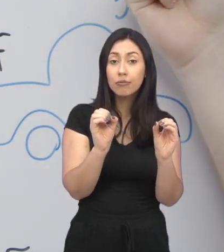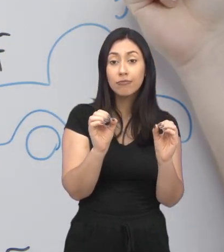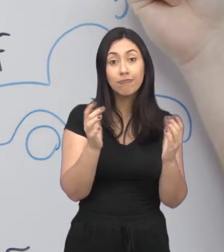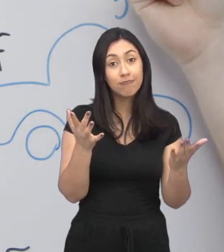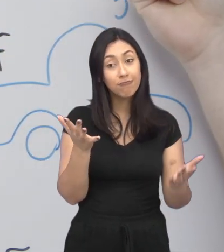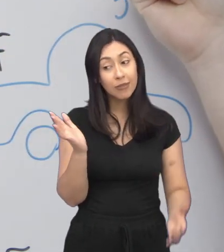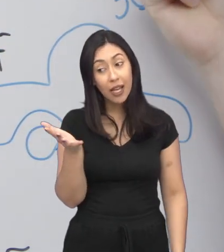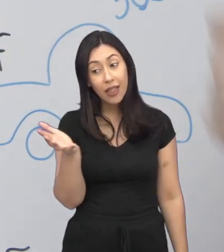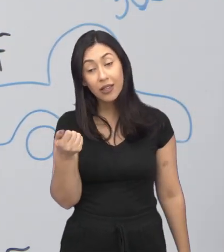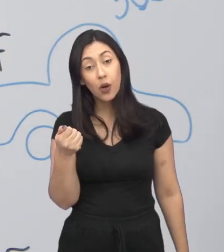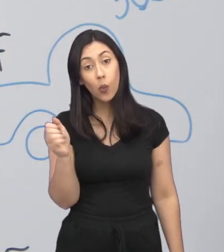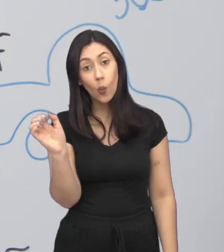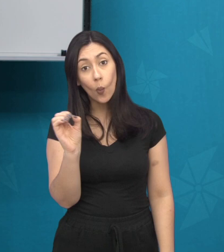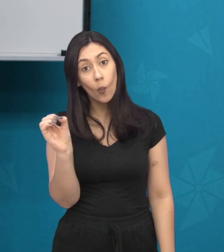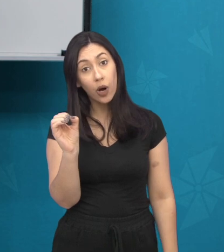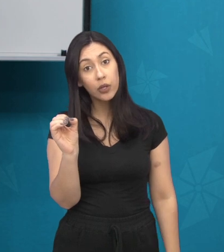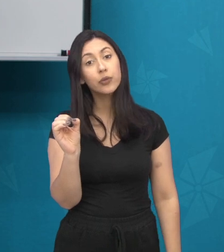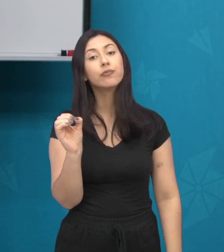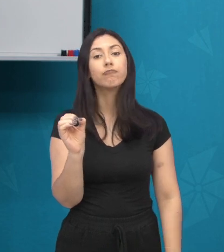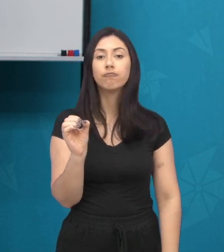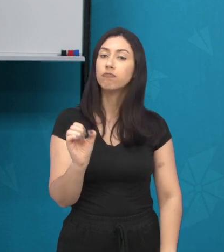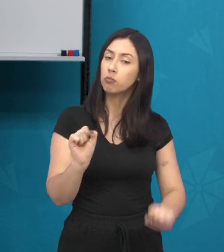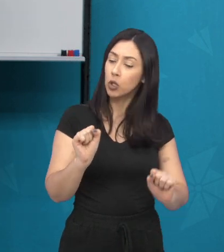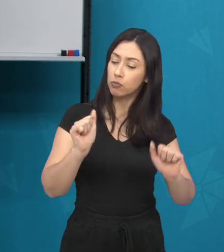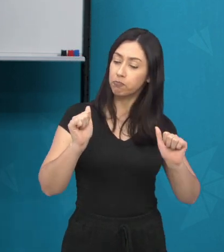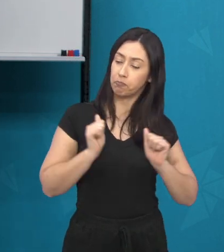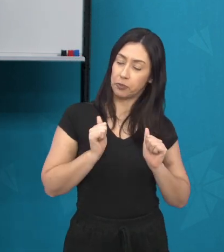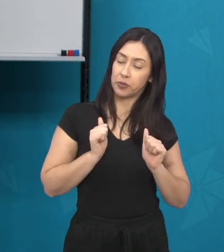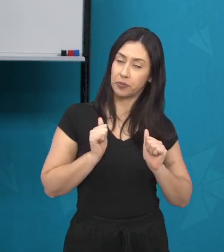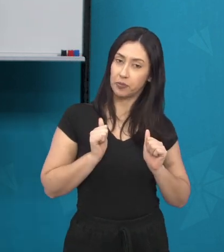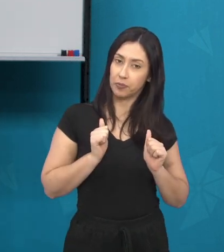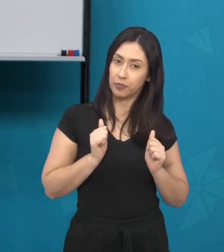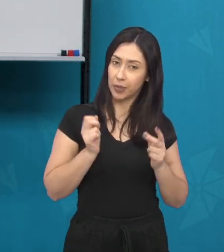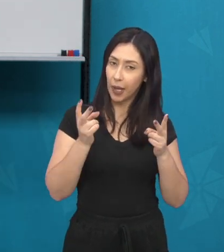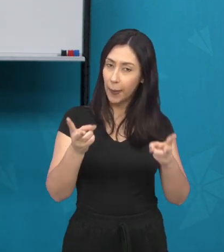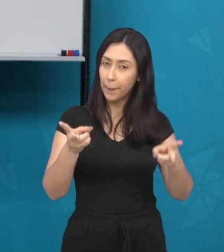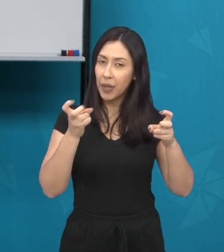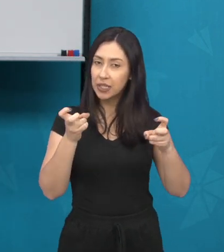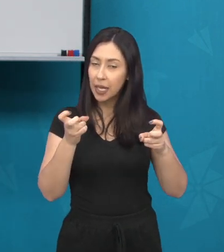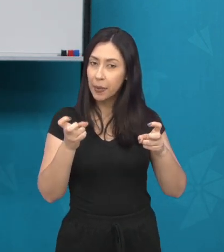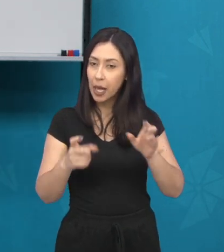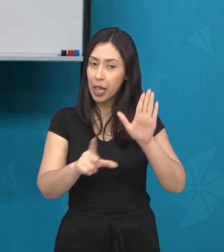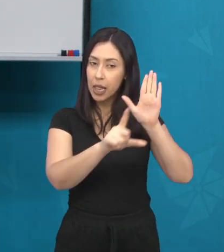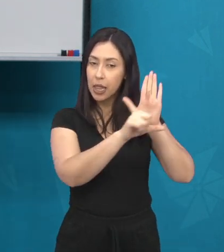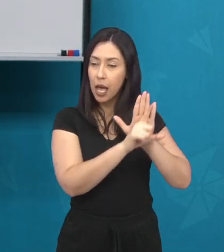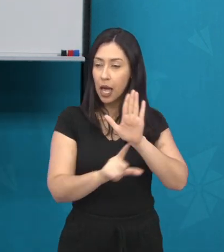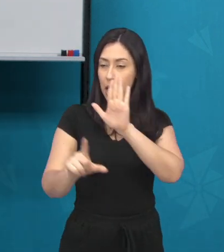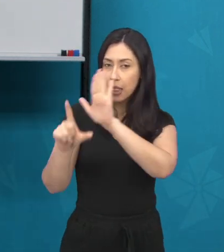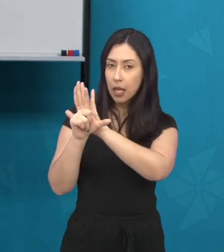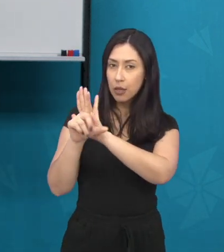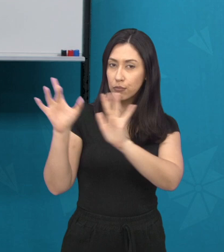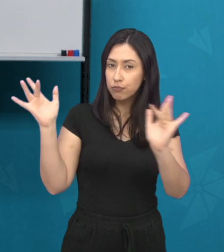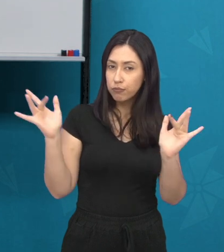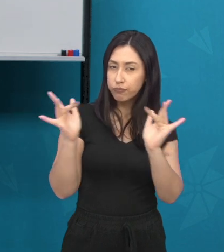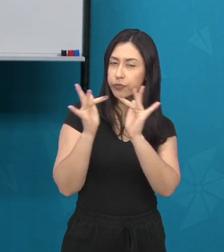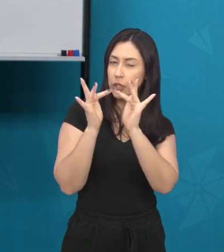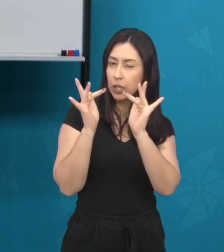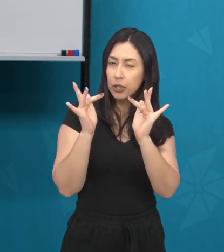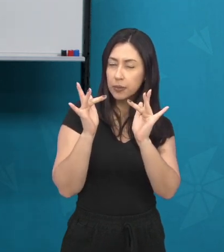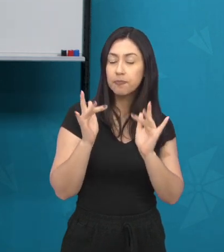minha aceleração é nula eu caio no estado inercial percebam como que as duas leis estão interligadas